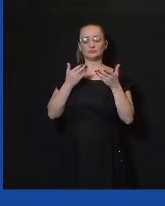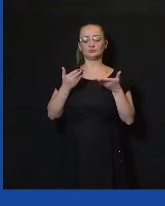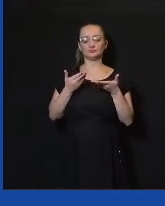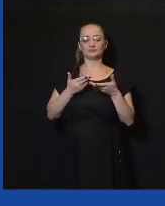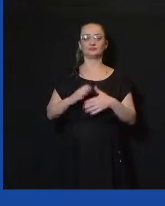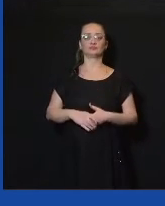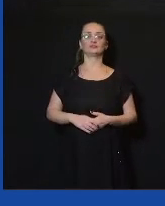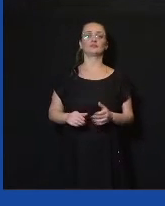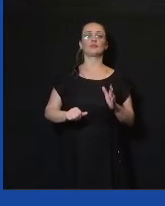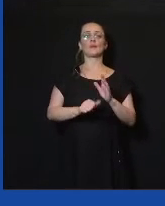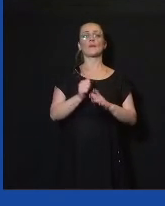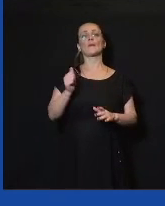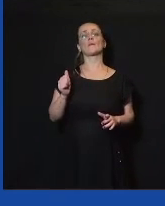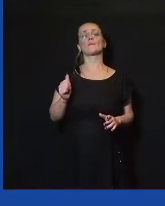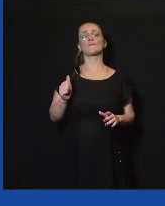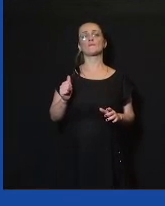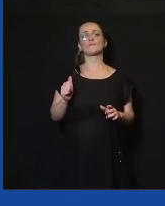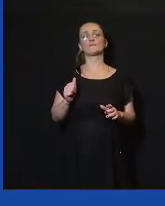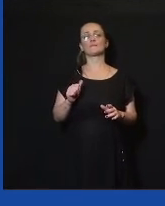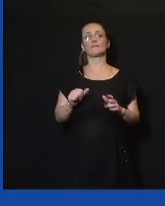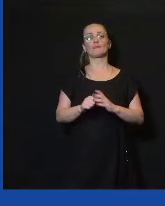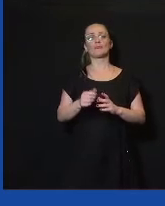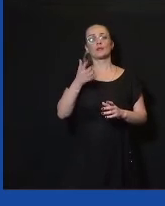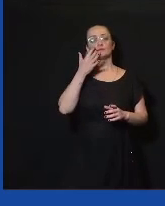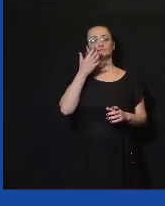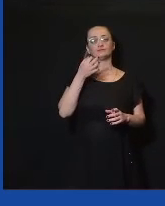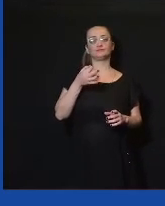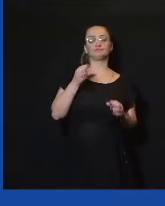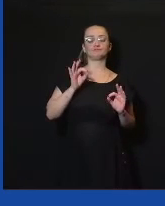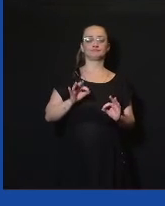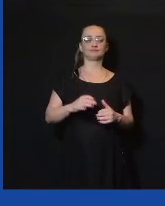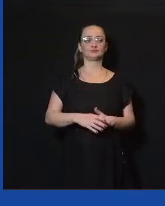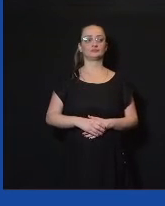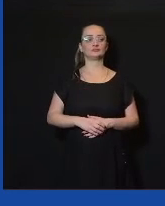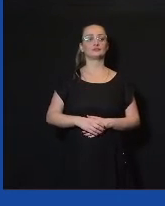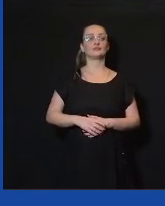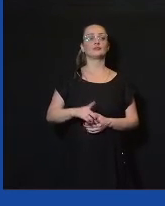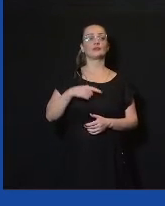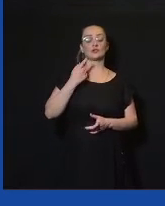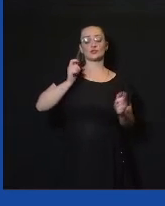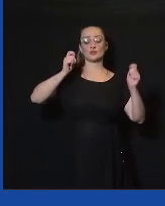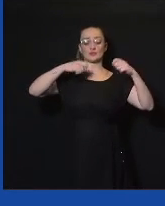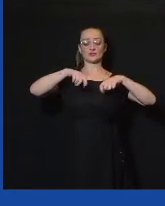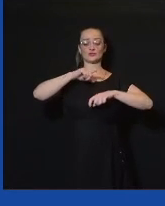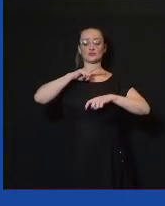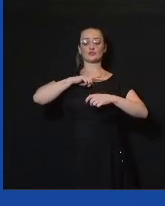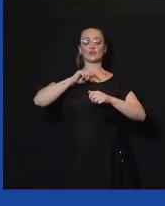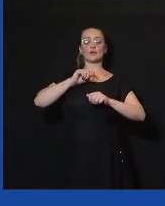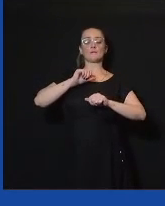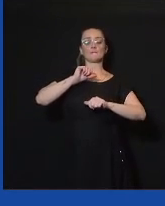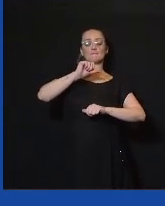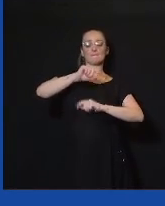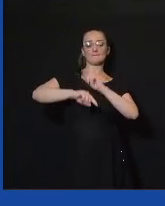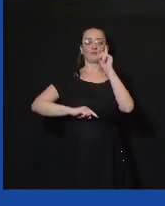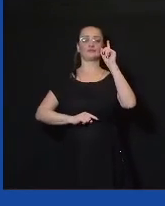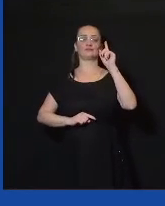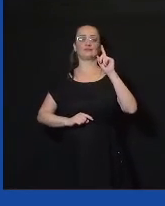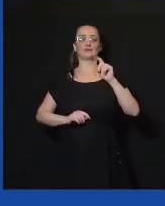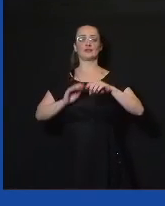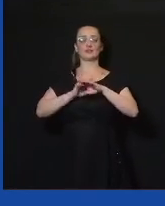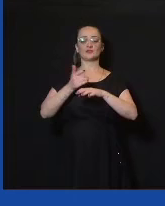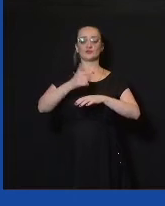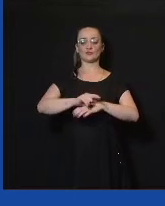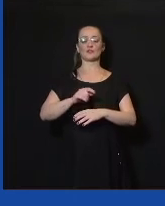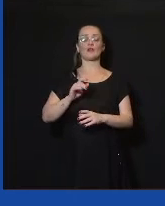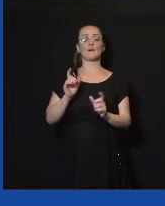a primeira, uma coisa que me chama sempre muita atenção é a nossa capacidade de se refazer, né? Que é uma palavra